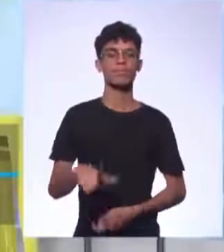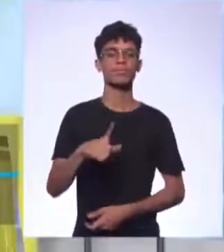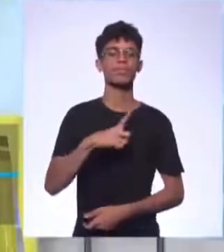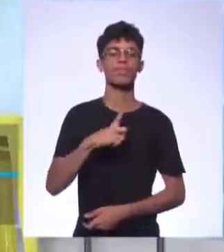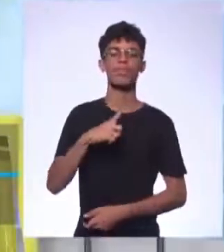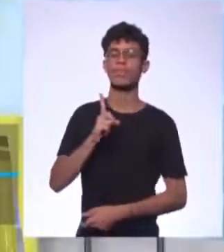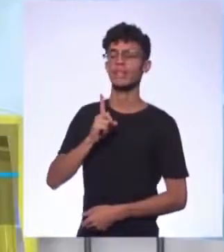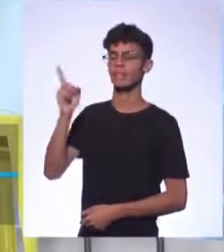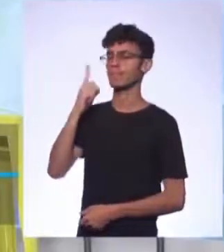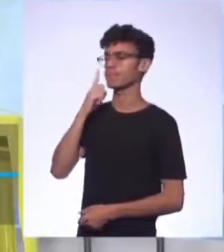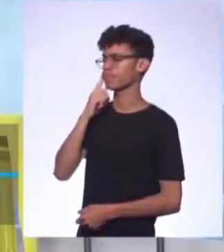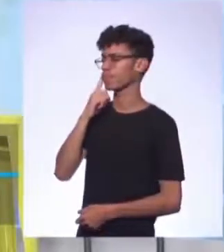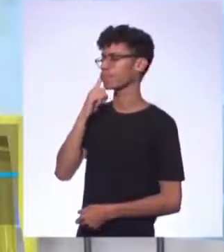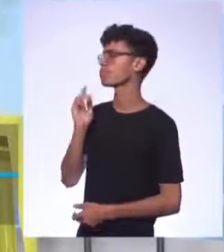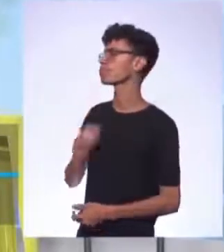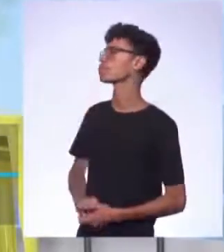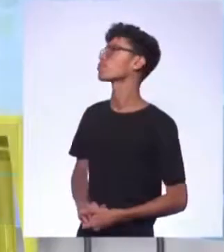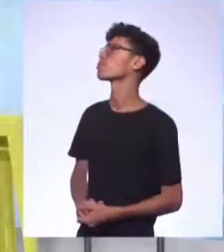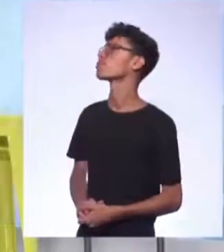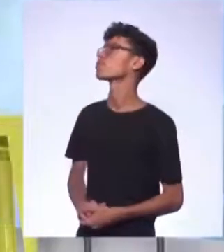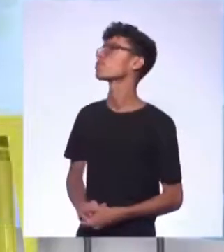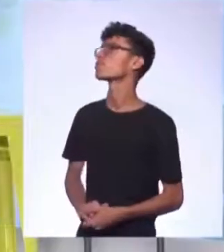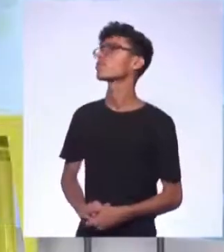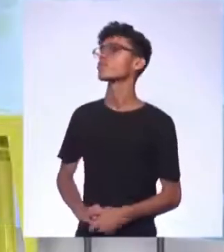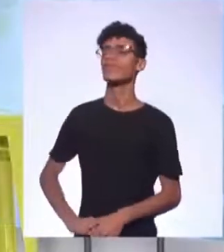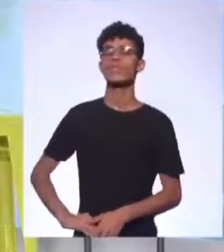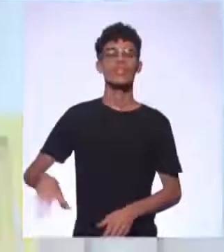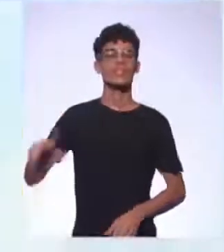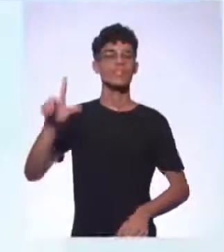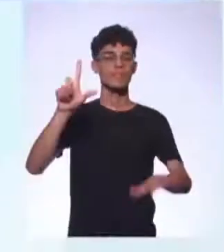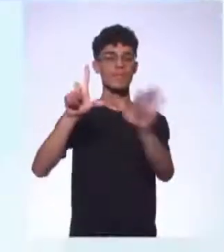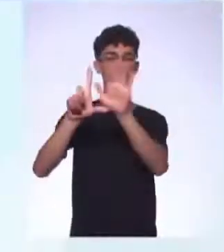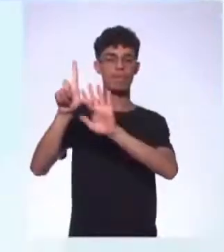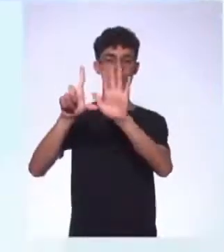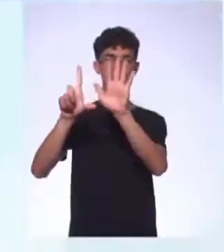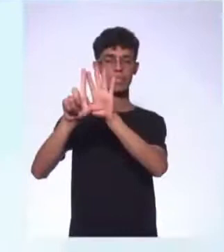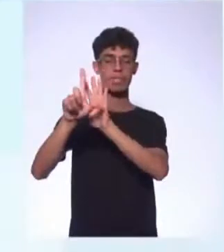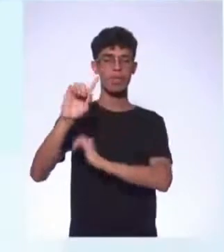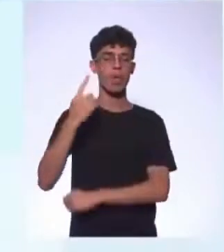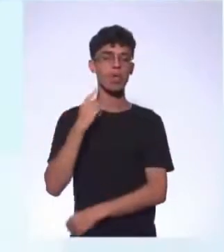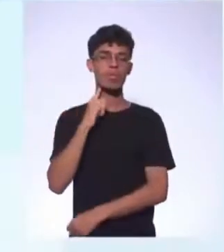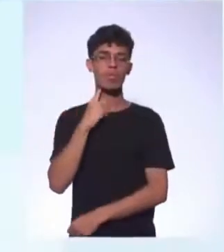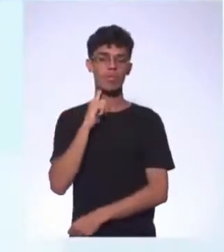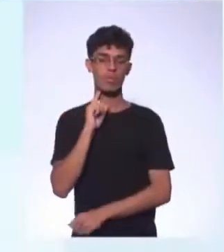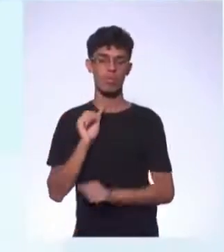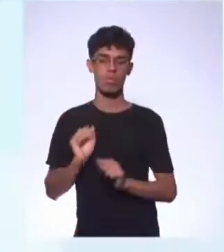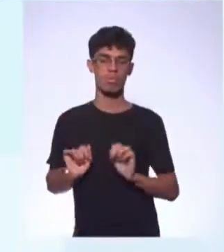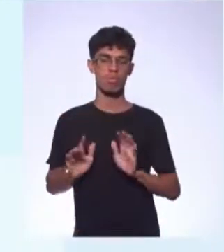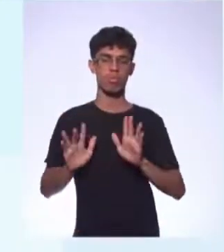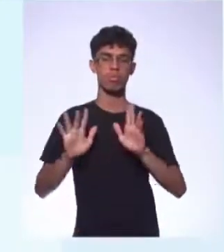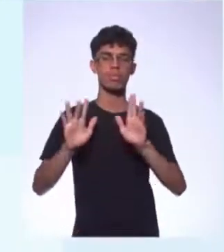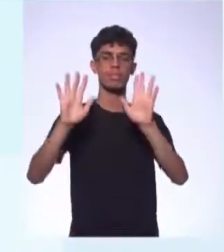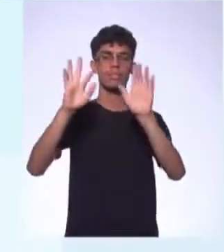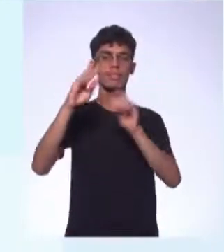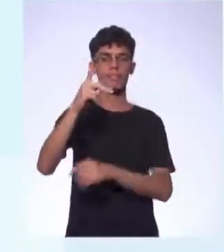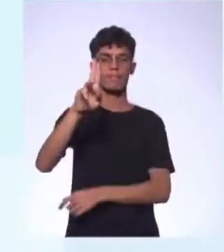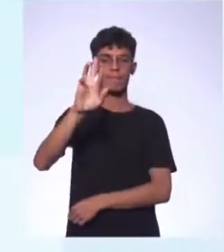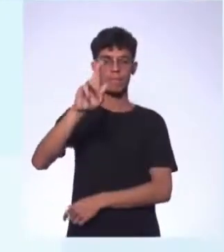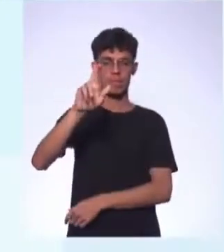temos aqui, né, os poluentes primários e os poluentes secundários,